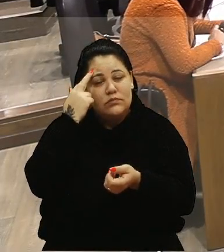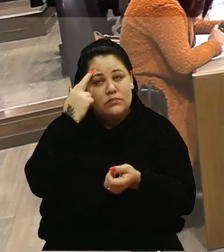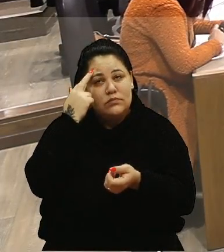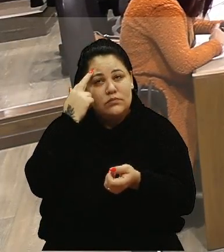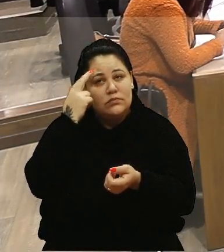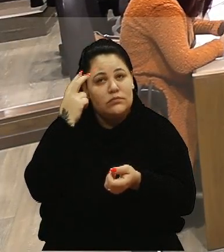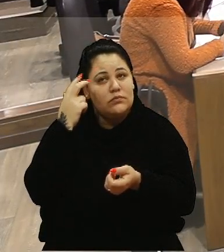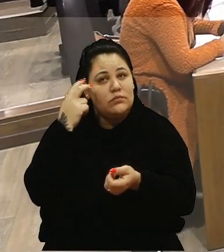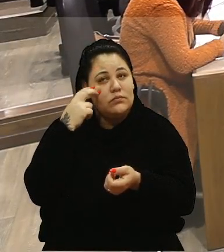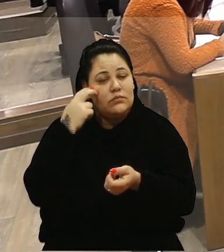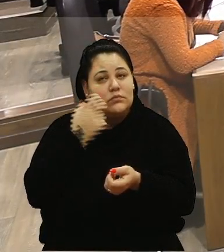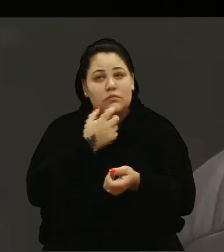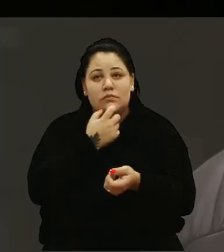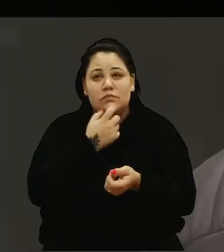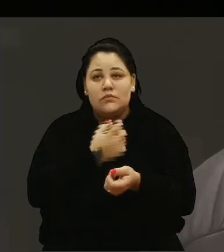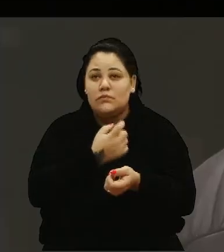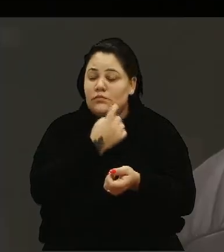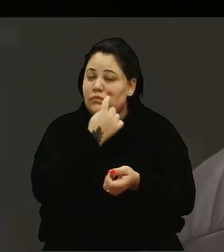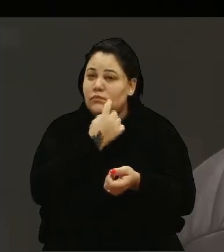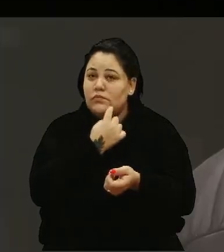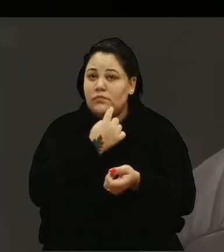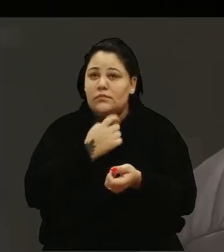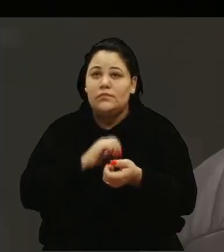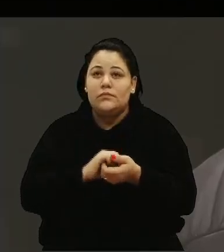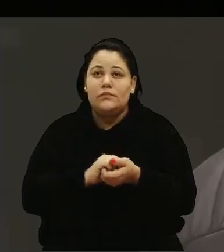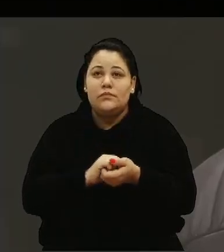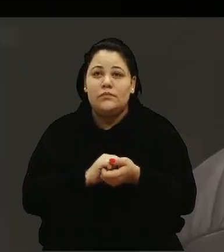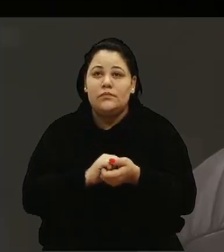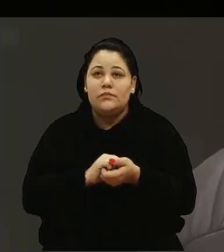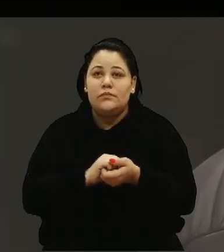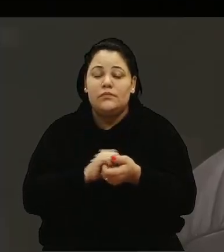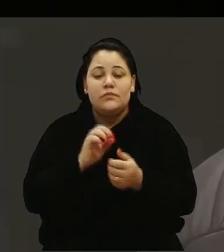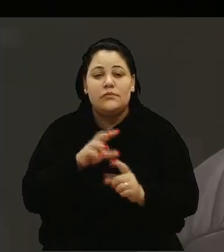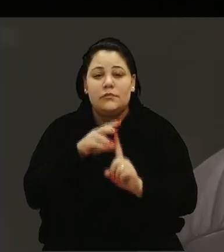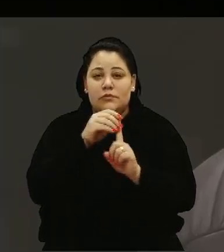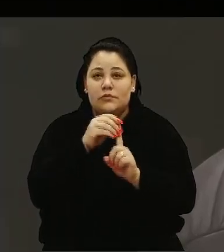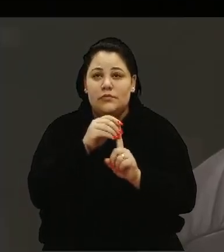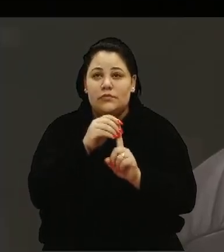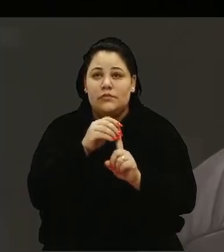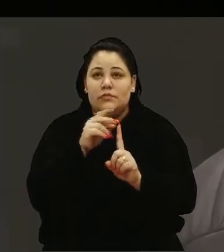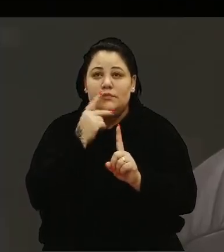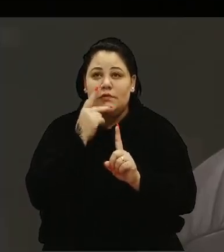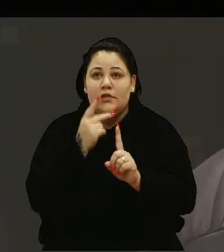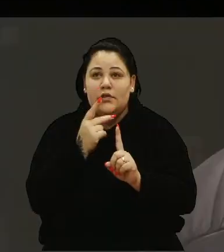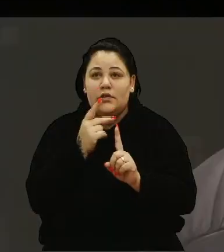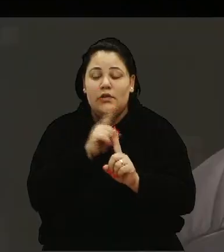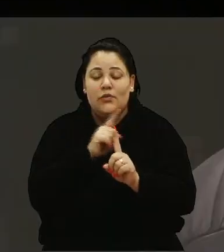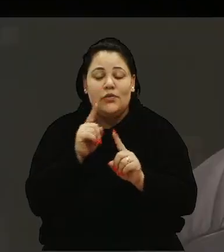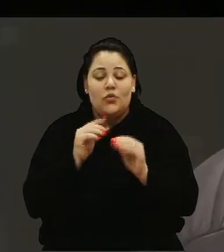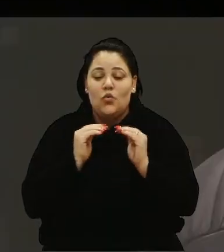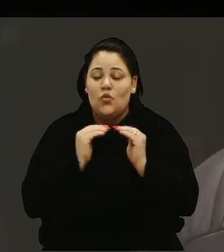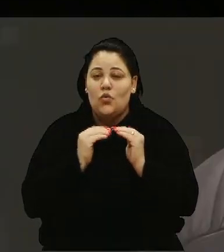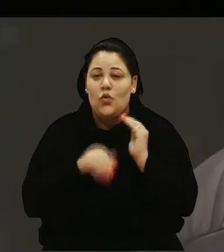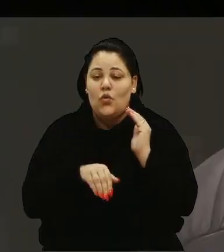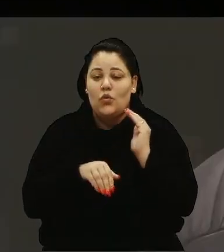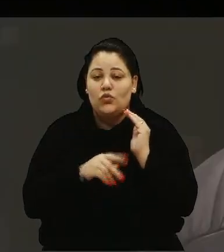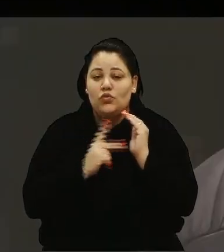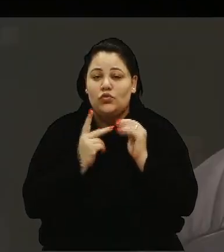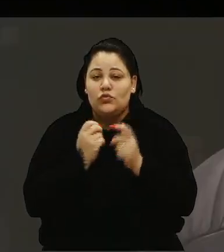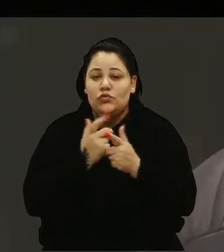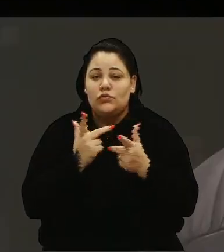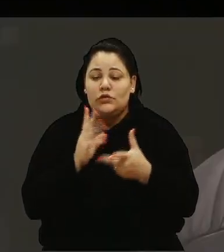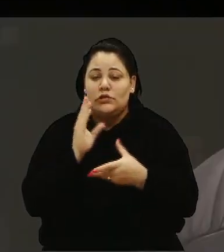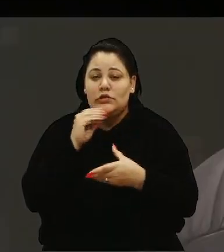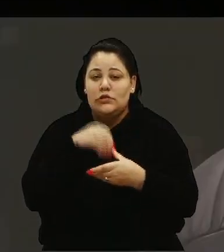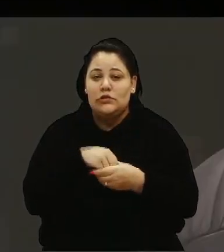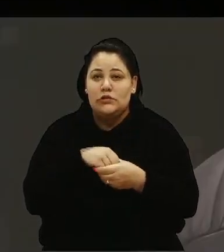Fantinel, Tenente Cristiano Becker e Wagner Petrini, e exclusivamente expressar minha discordância de 2 pontos da leitura.